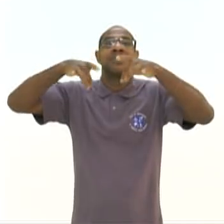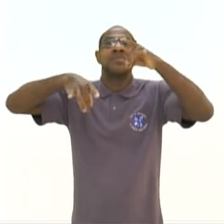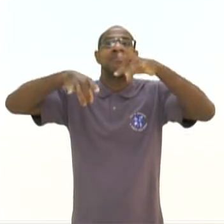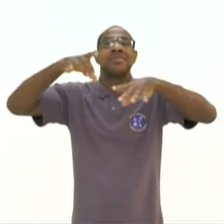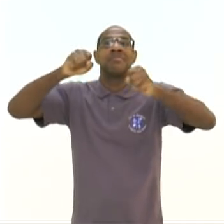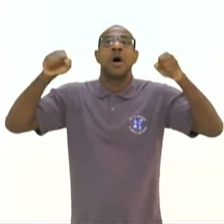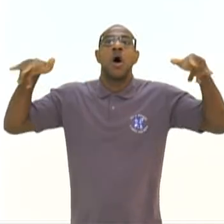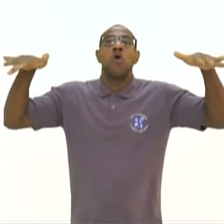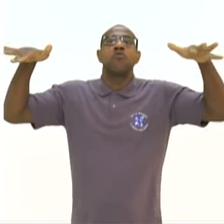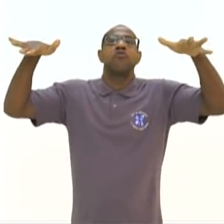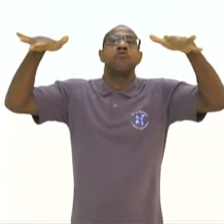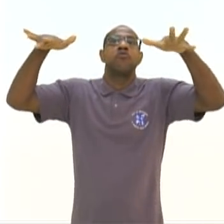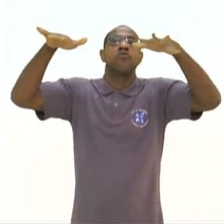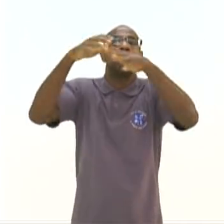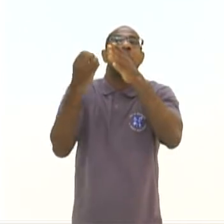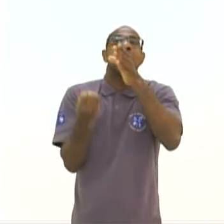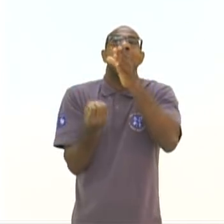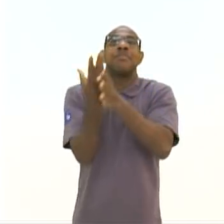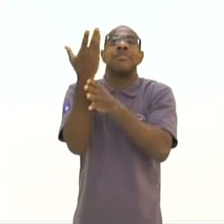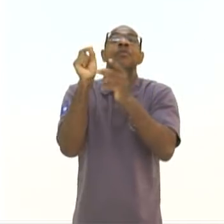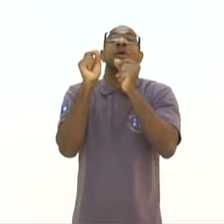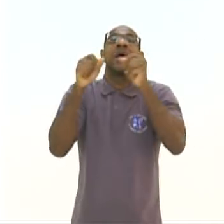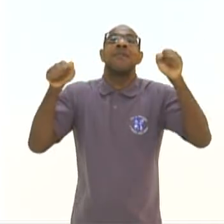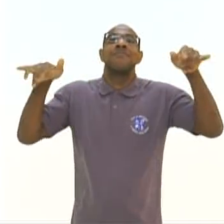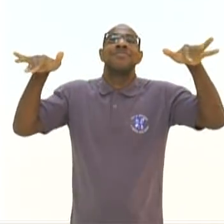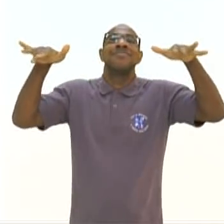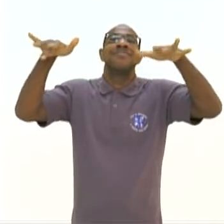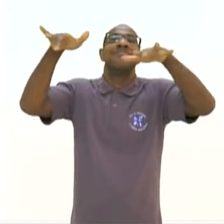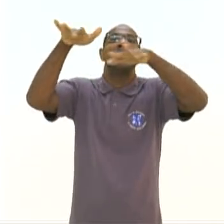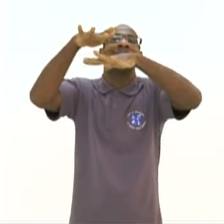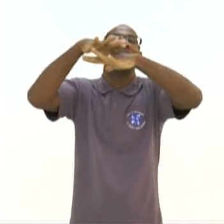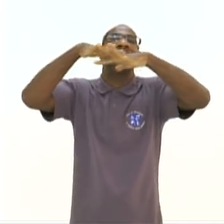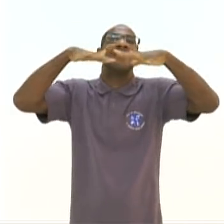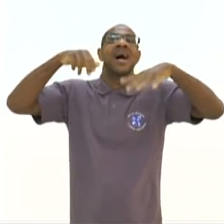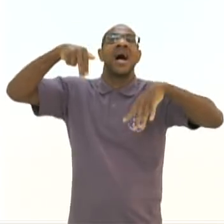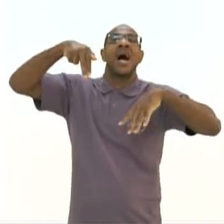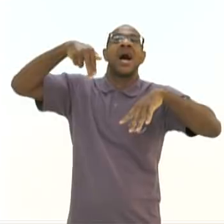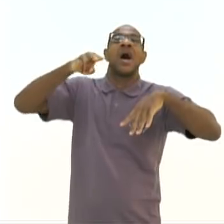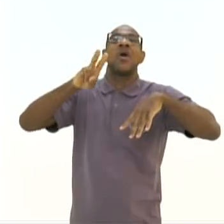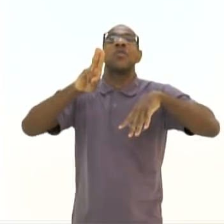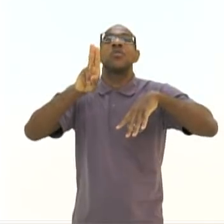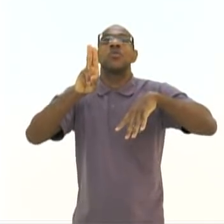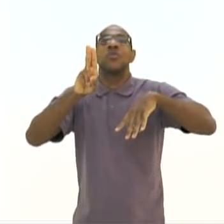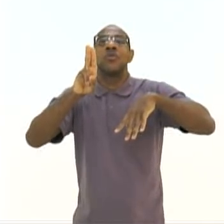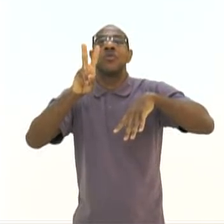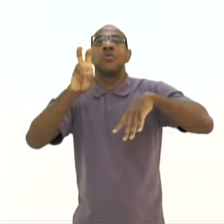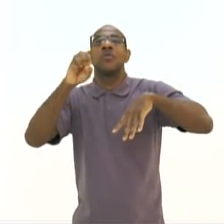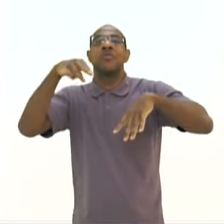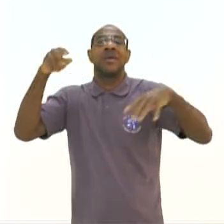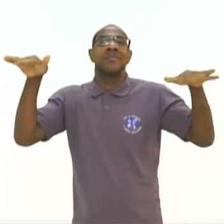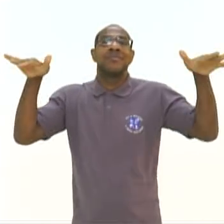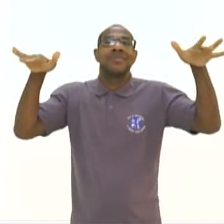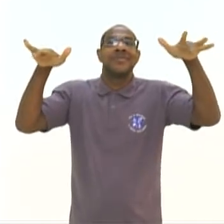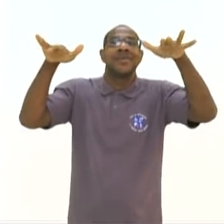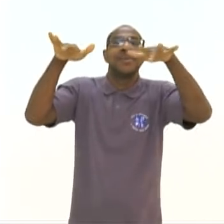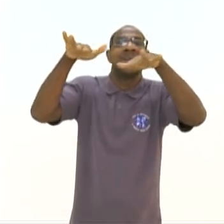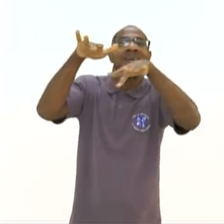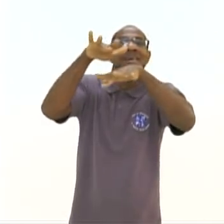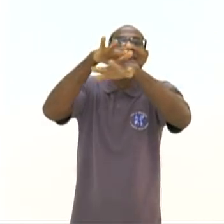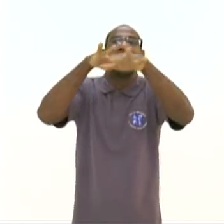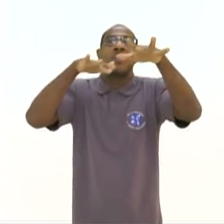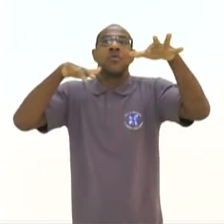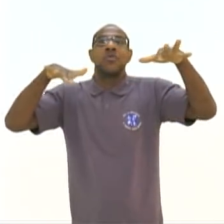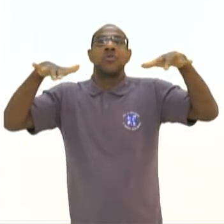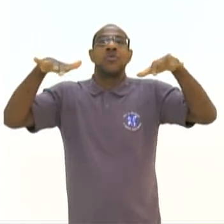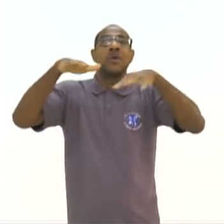nuvens. Então é nesta camada que acontecem o quê? Os fenômenos meteorológicos. Então olha como